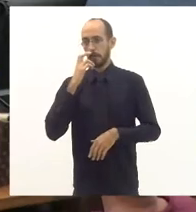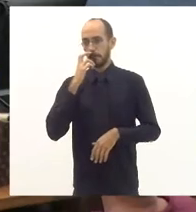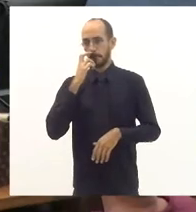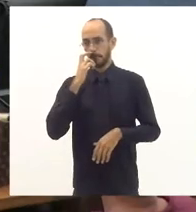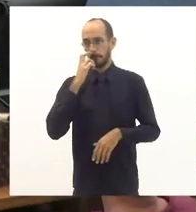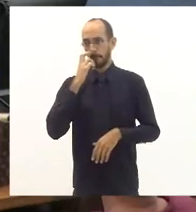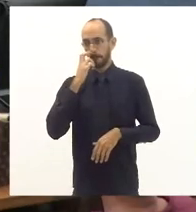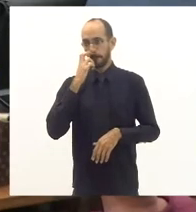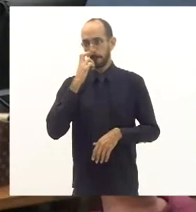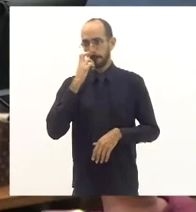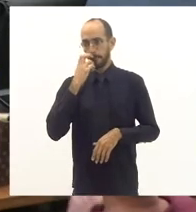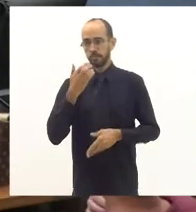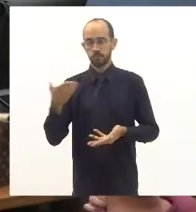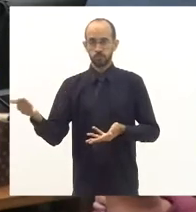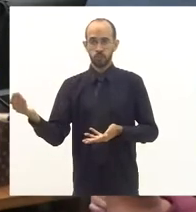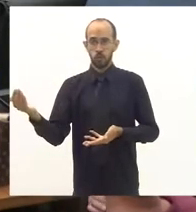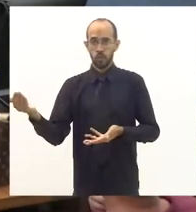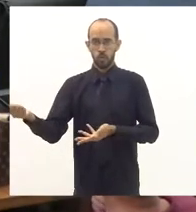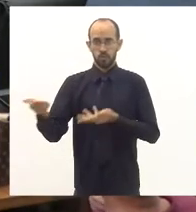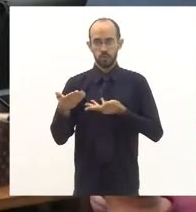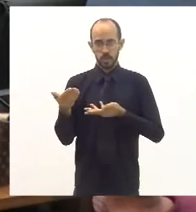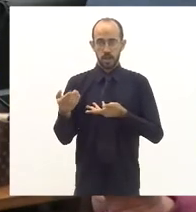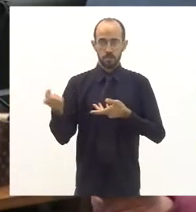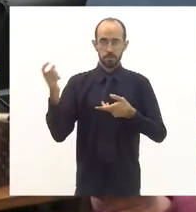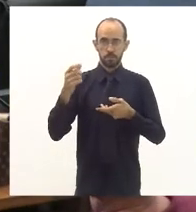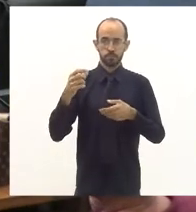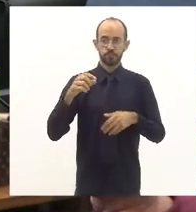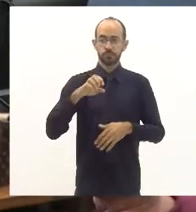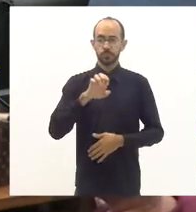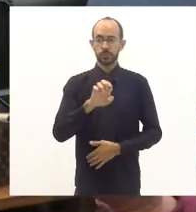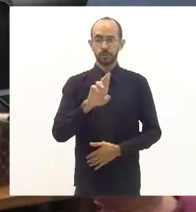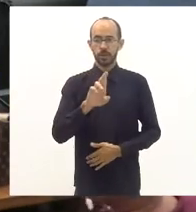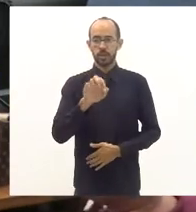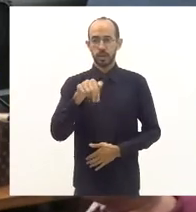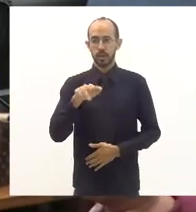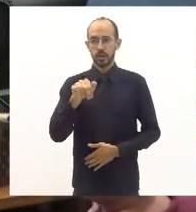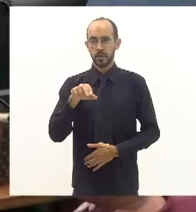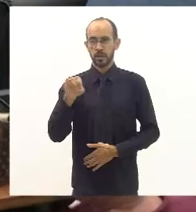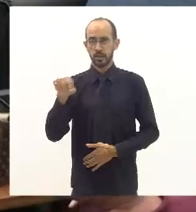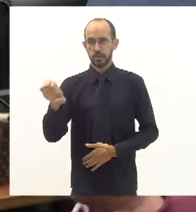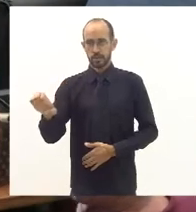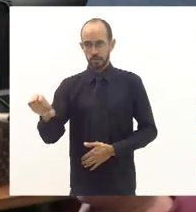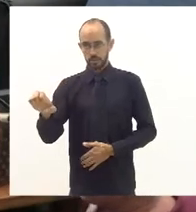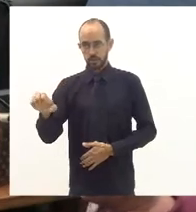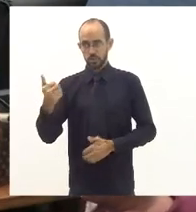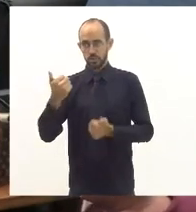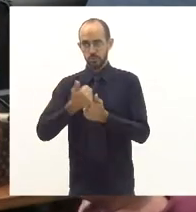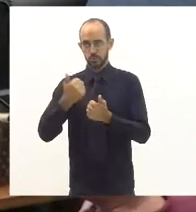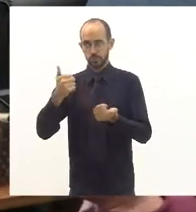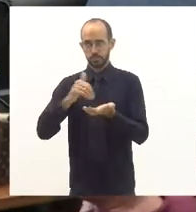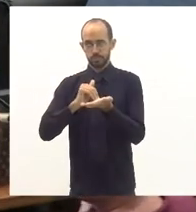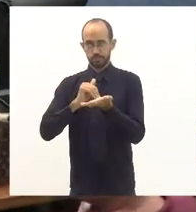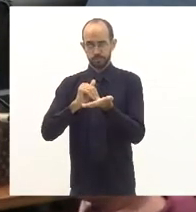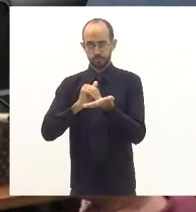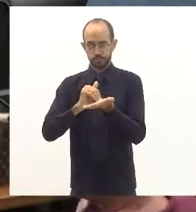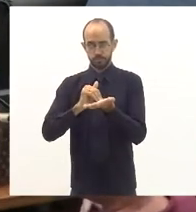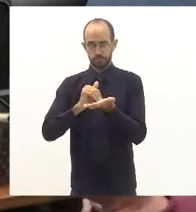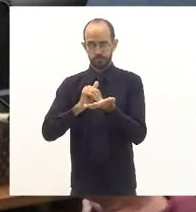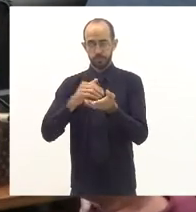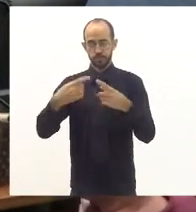chamar, então, para recompor a mesa, Hernani Alexandre, superintendente de políticas LGBTI+.